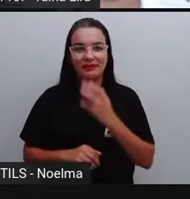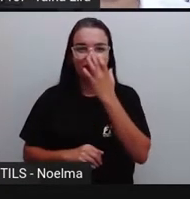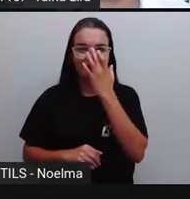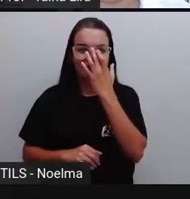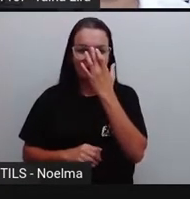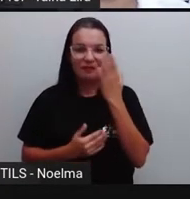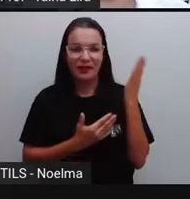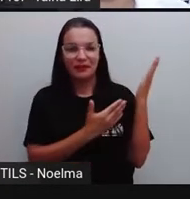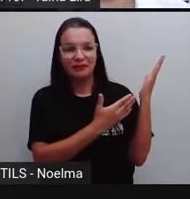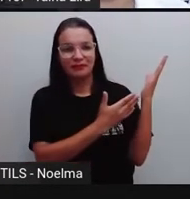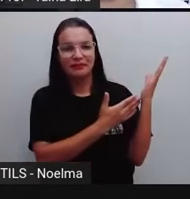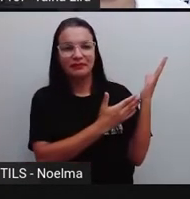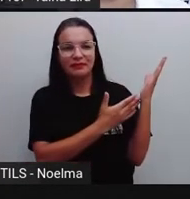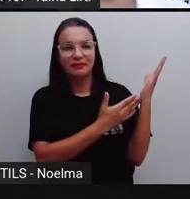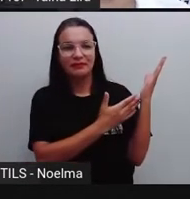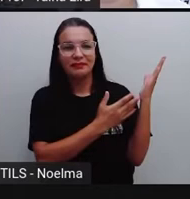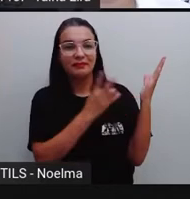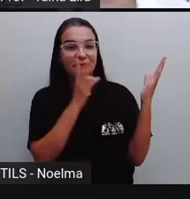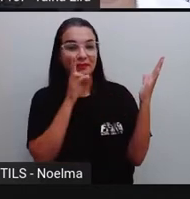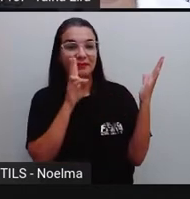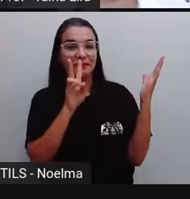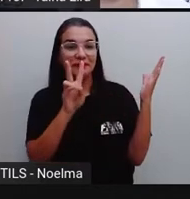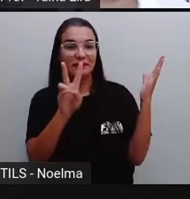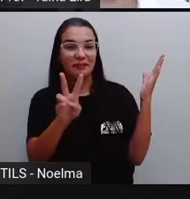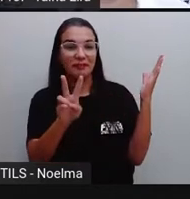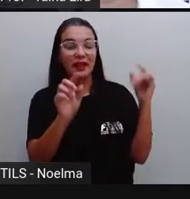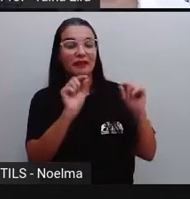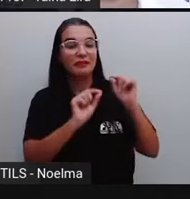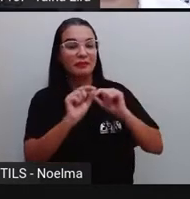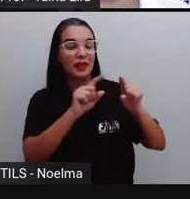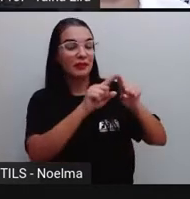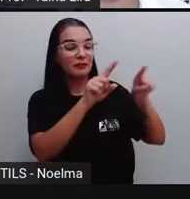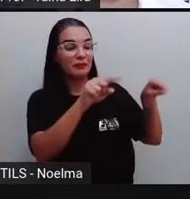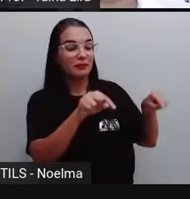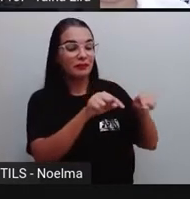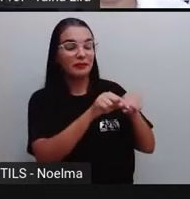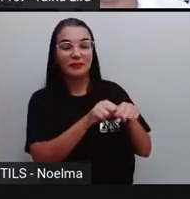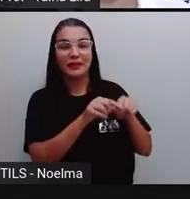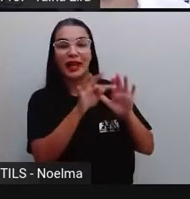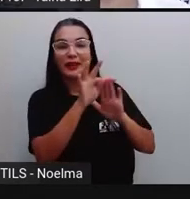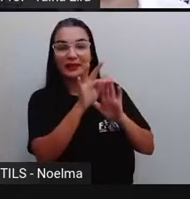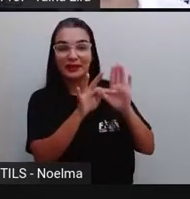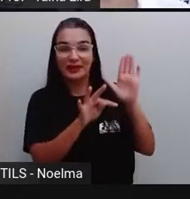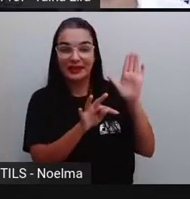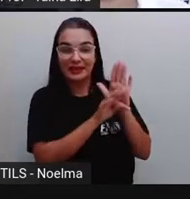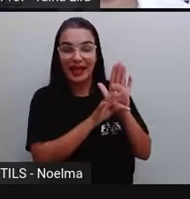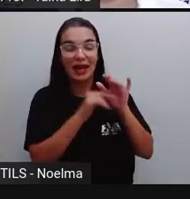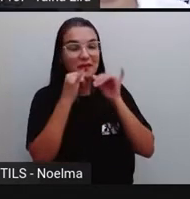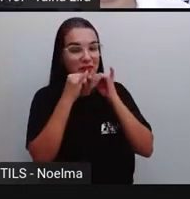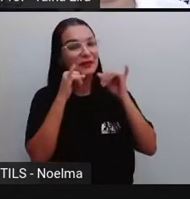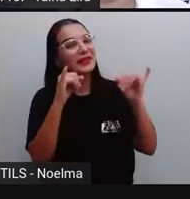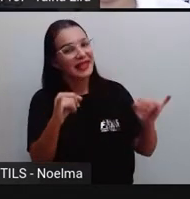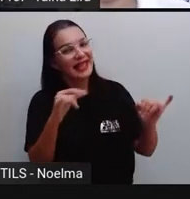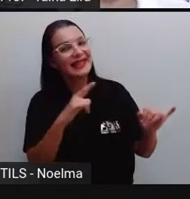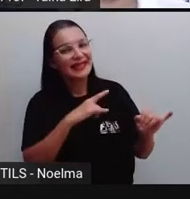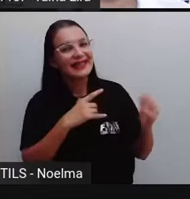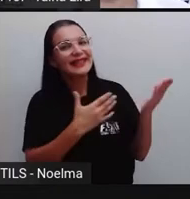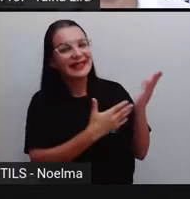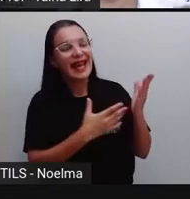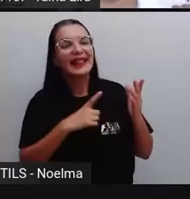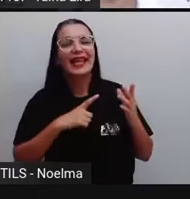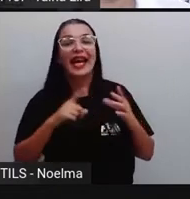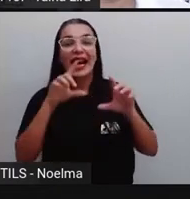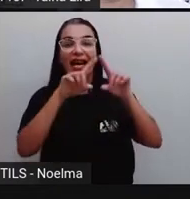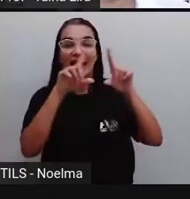Olha só, a gente já tem aqui, ó, um texto publicitário, tá? Com a imagem aí de